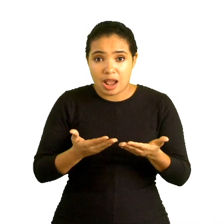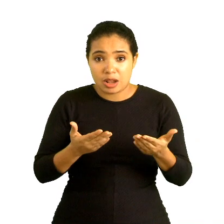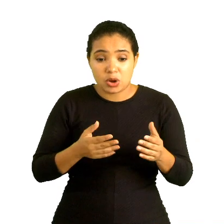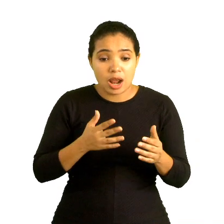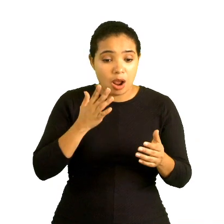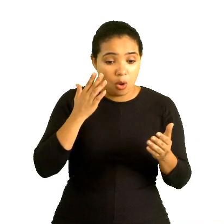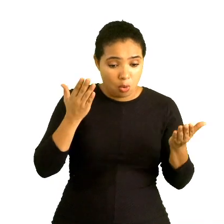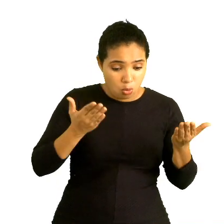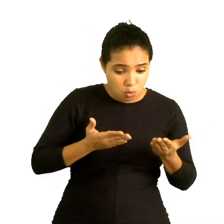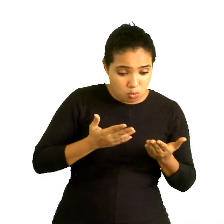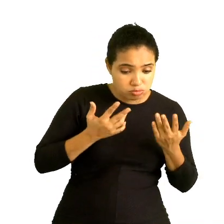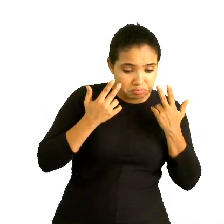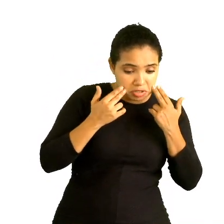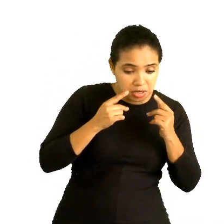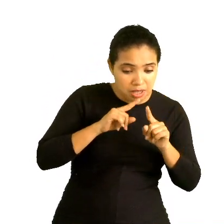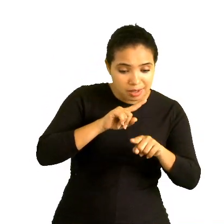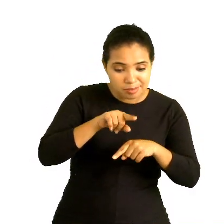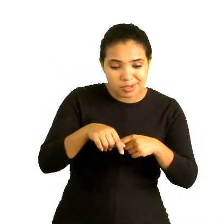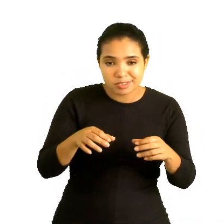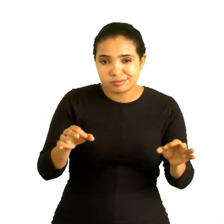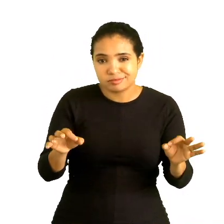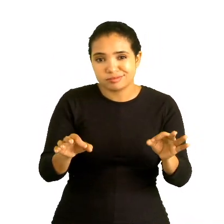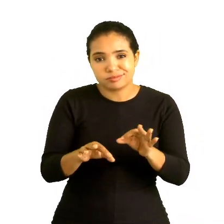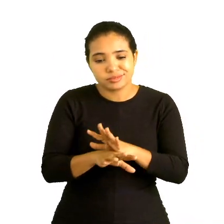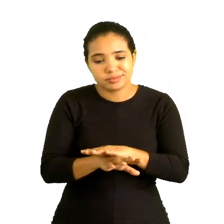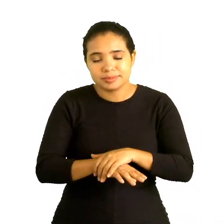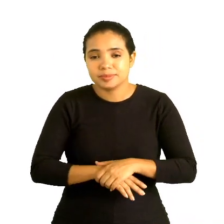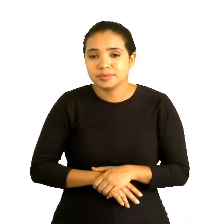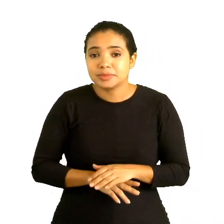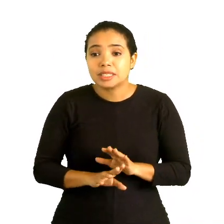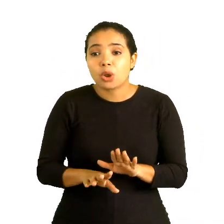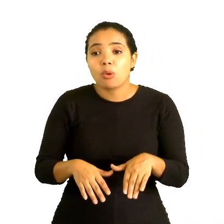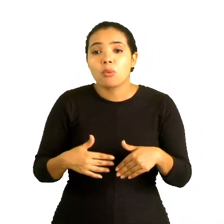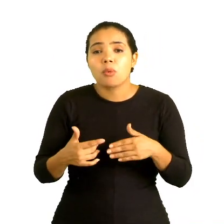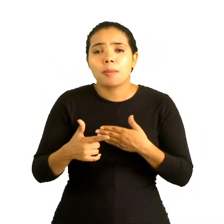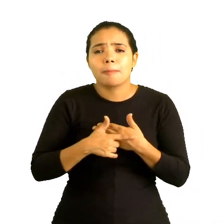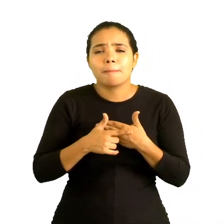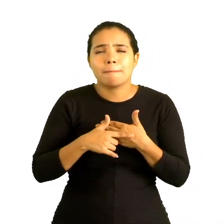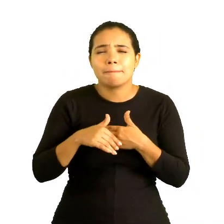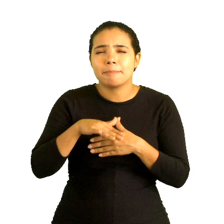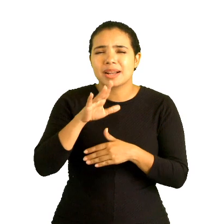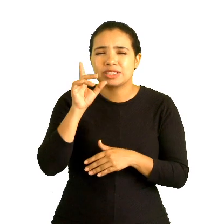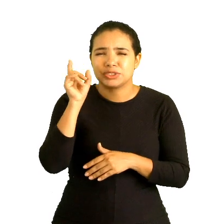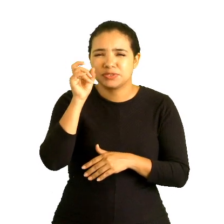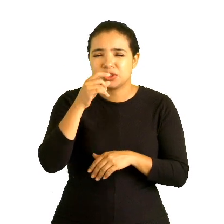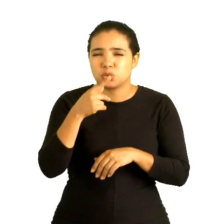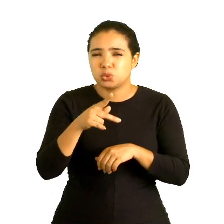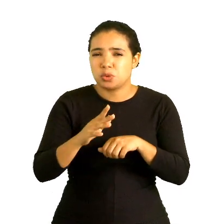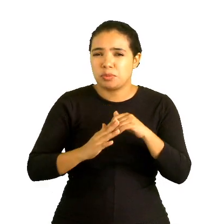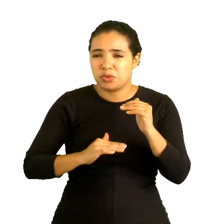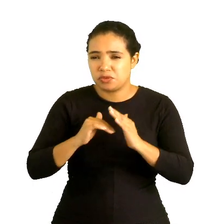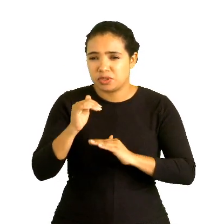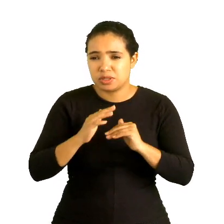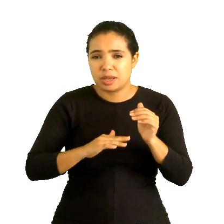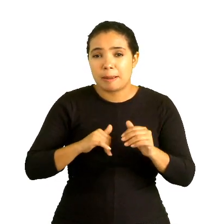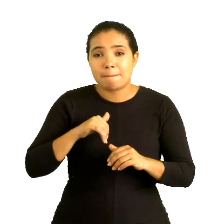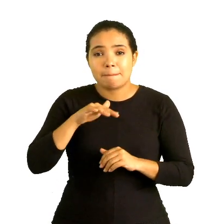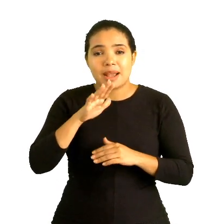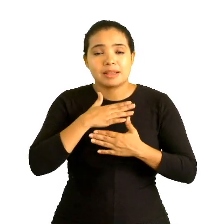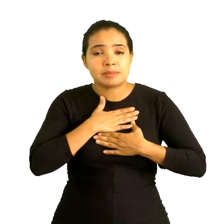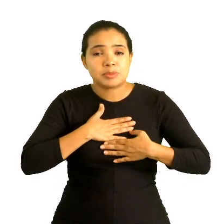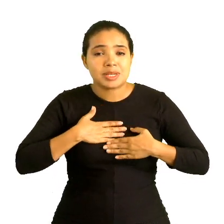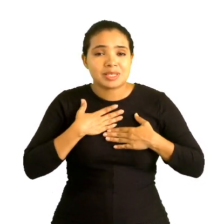torna obsoleto. Qual a tarefa mais difícil em sua profissão e a mais